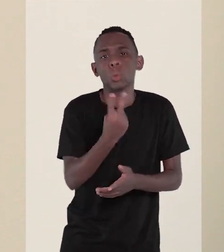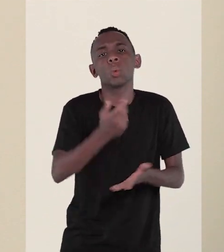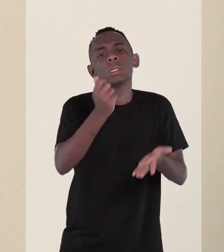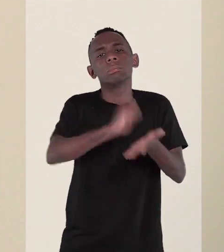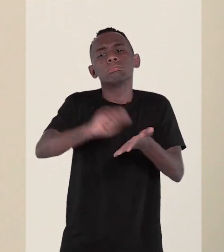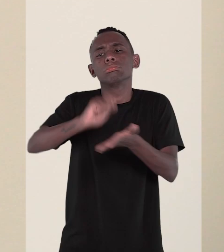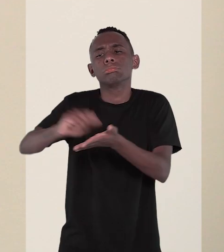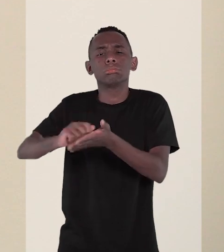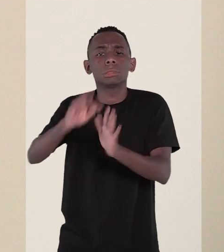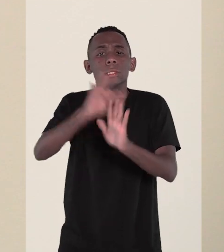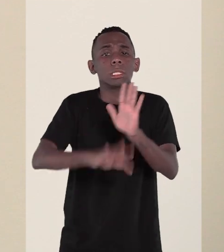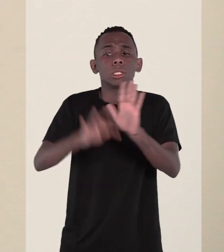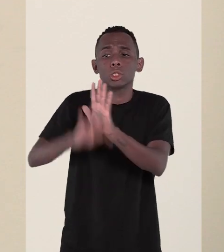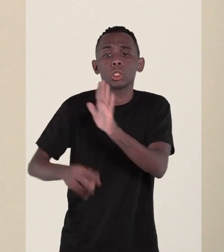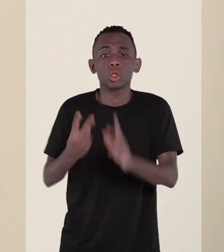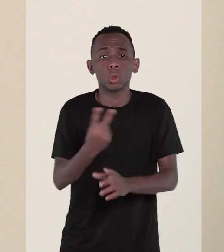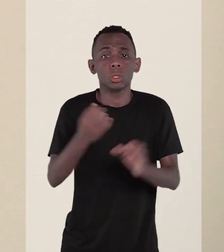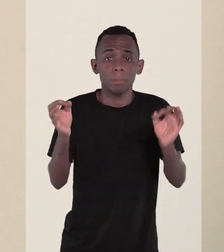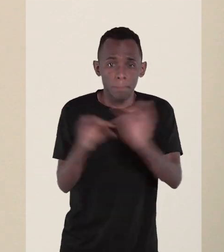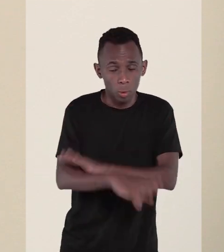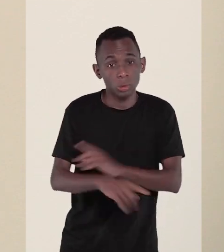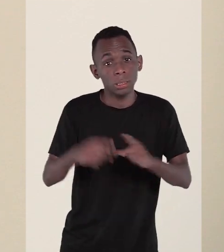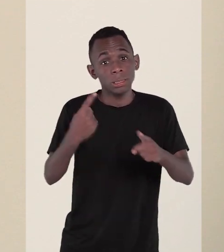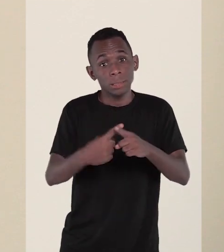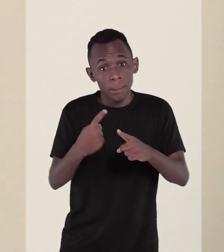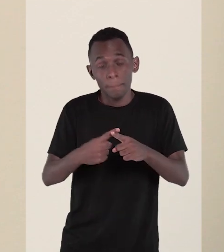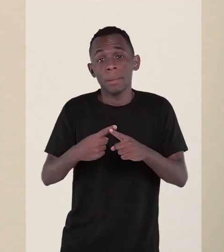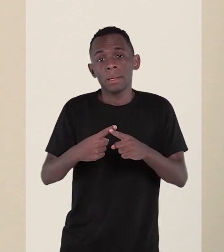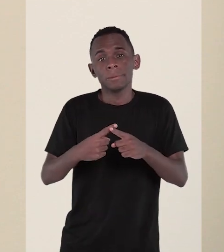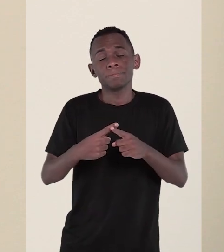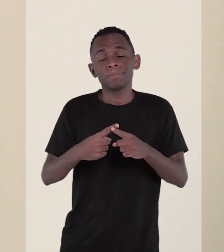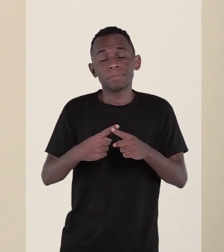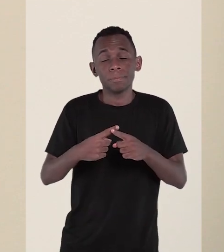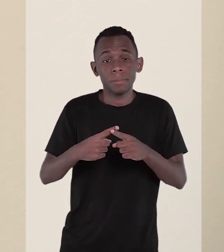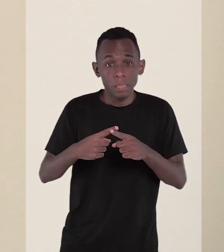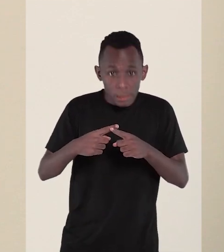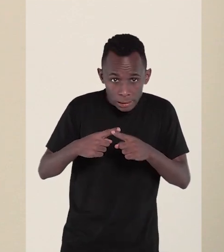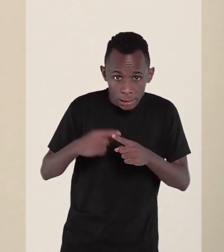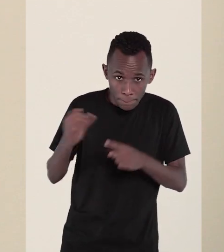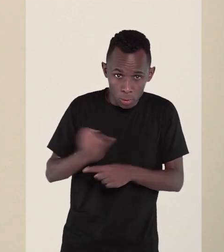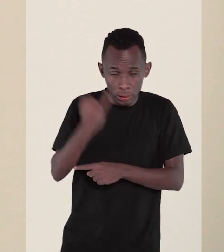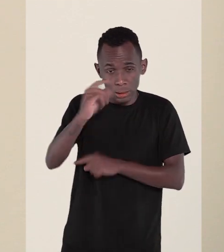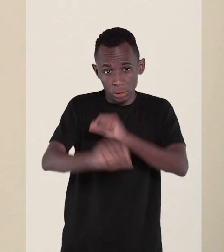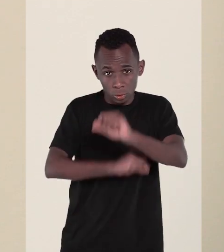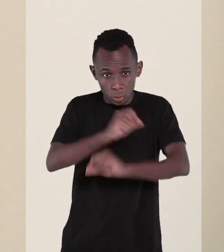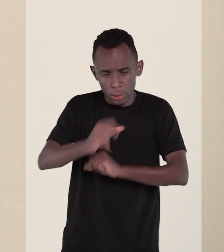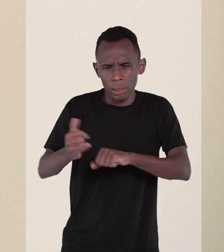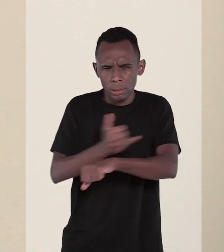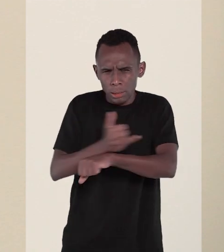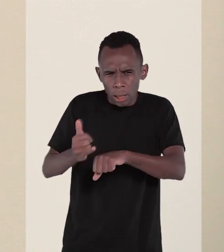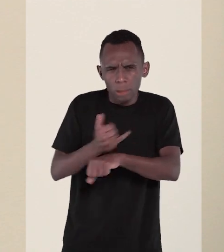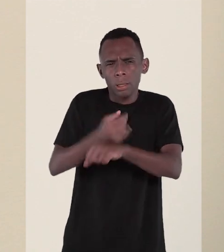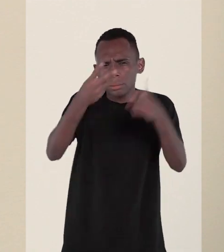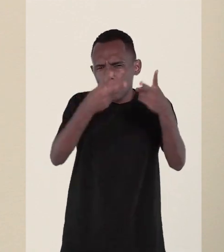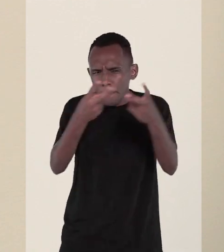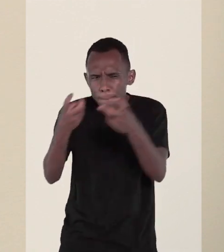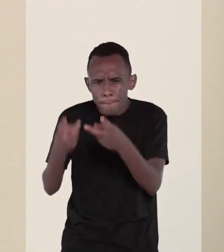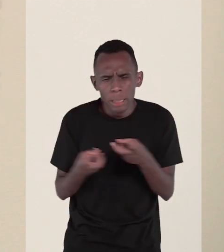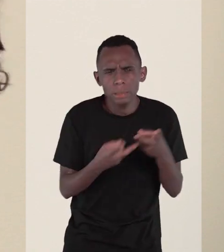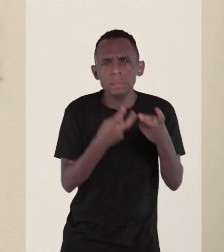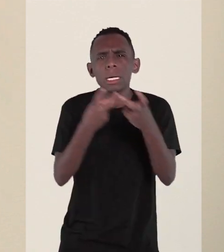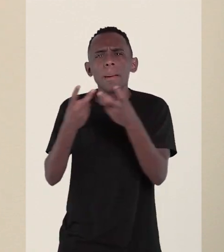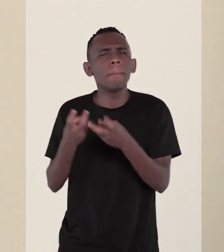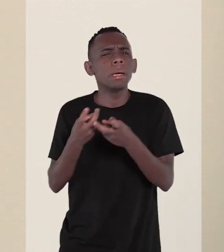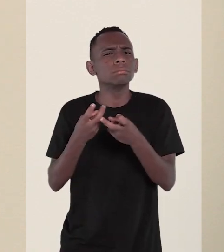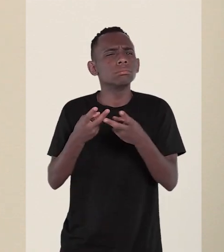interessante, e muito mais que tudo, o exercício da observação, né, que já é uma coisa natural da gente que gosta de escrever ou